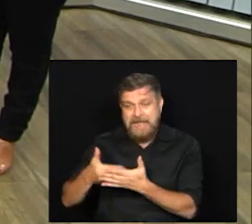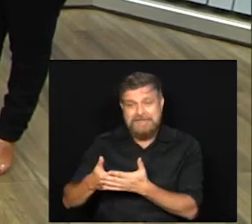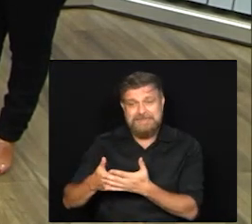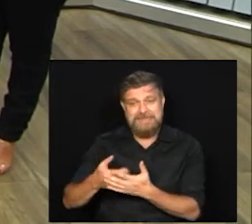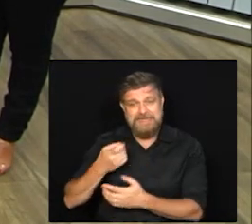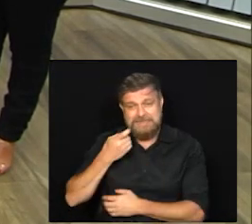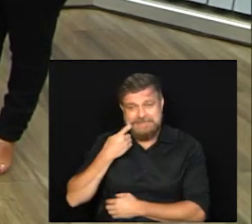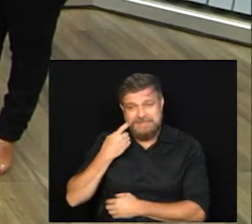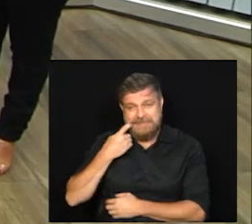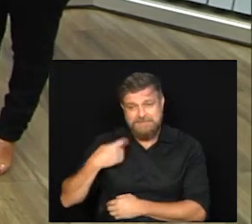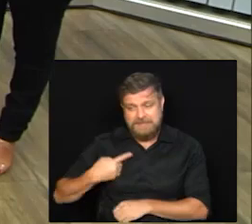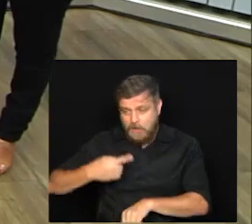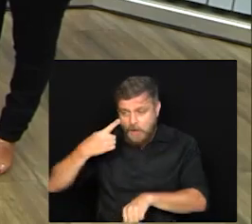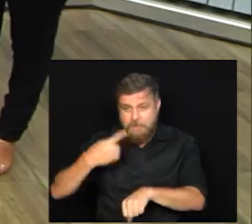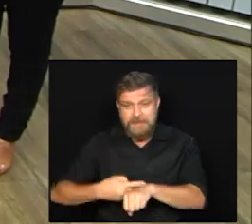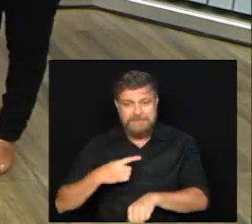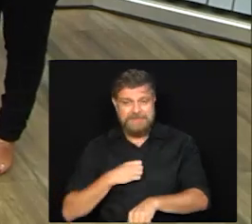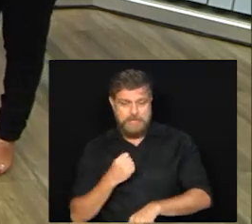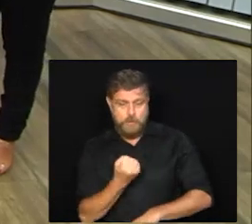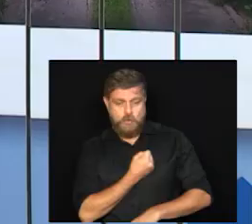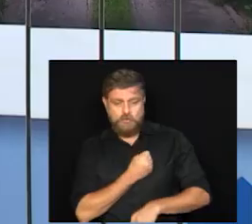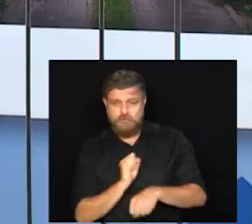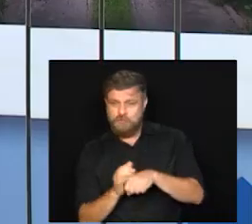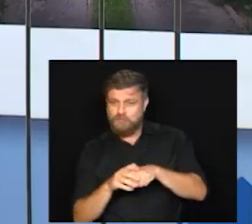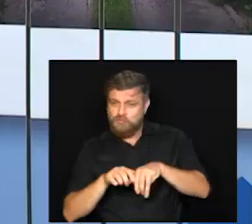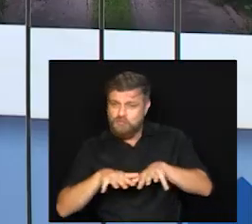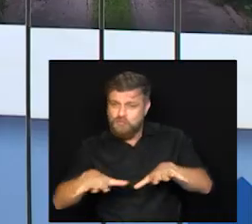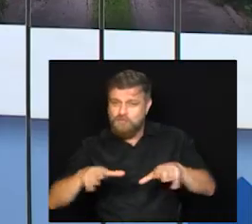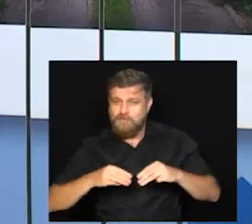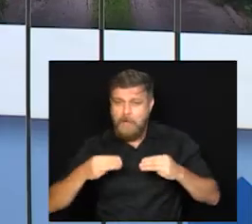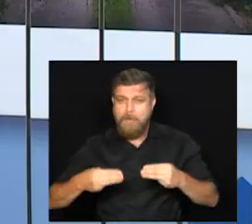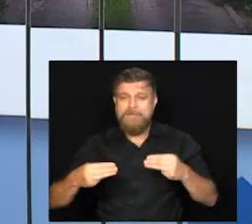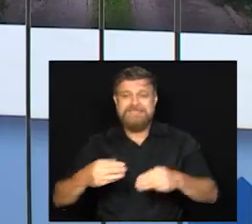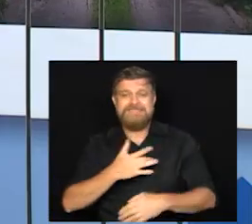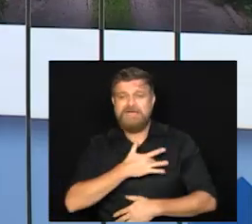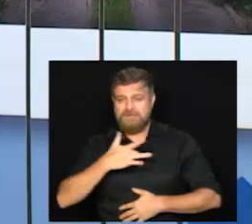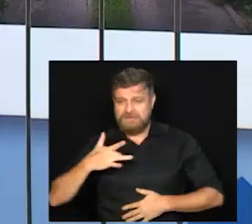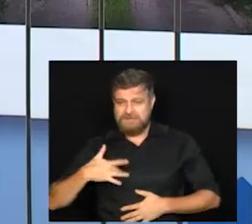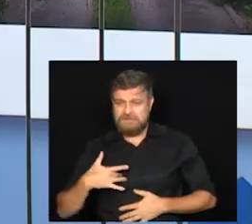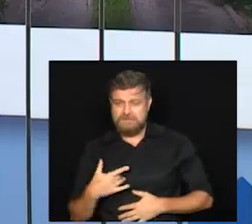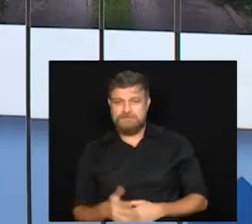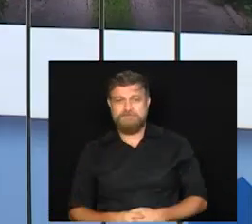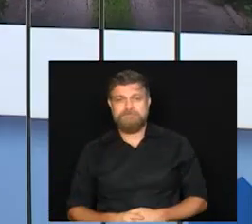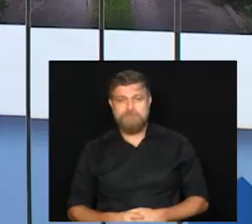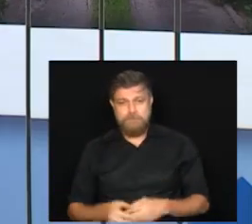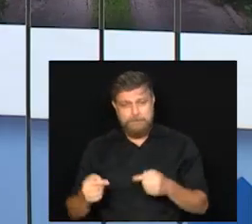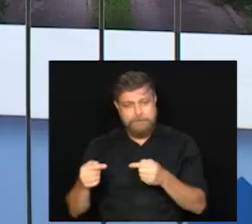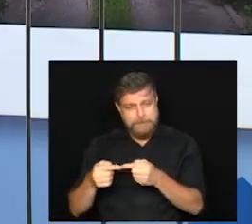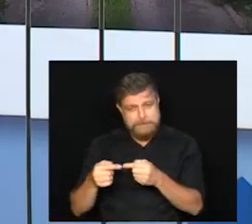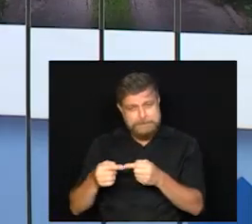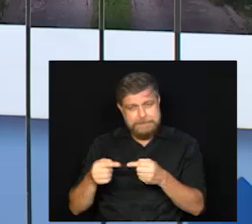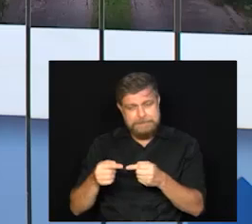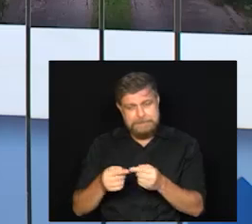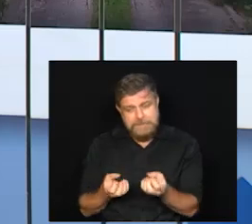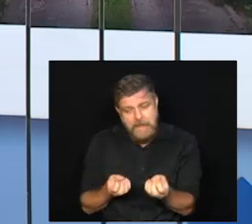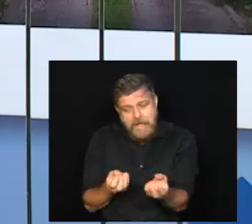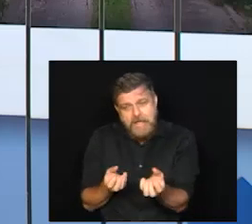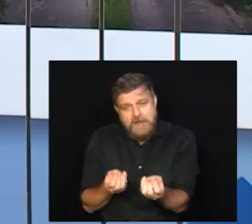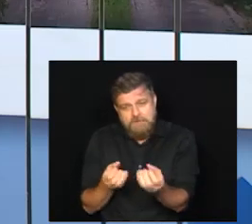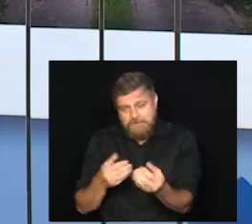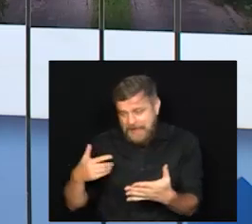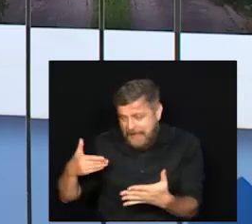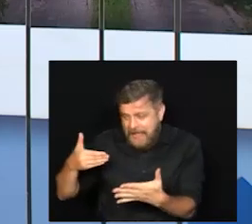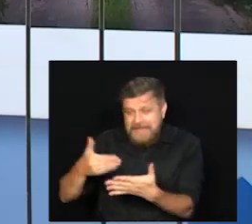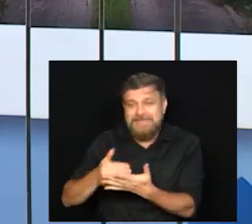vamos atualizar a qualquer momento, mas nós vamos falar aí dos dados do Ministério da Saúde. Olha, de acordo com os dados até